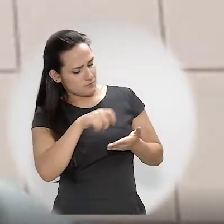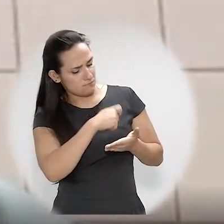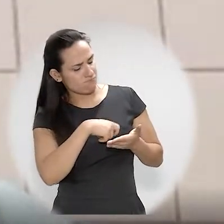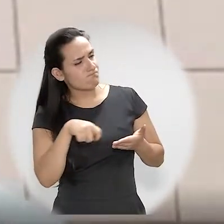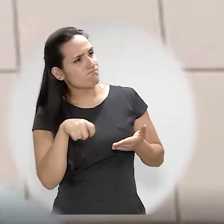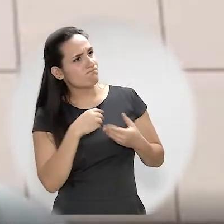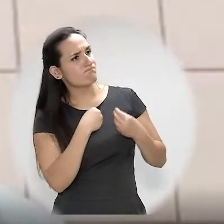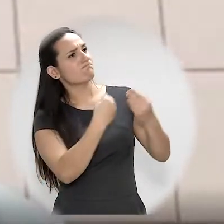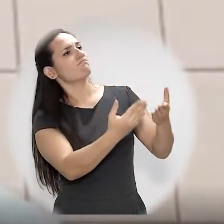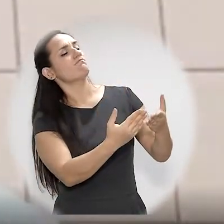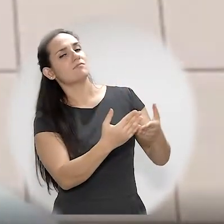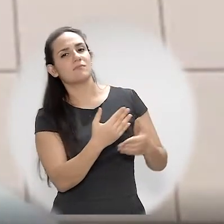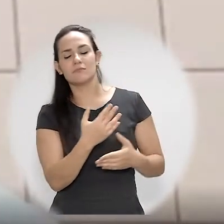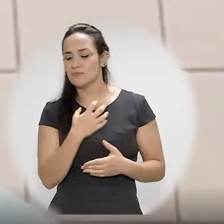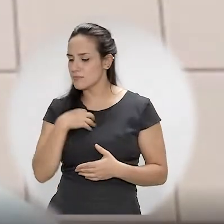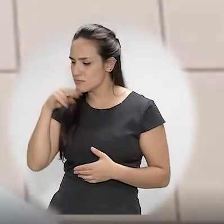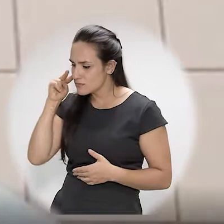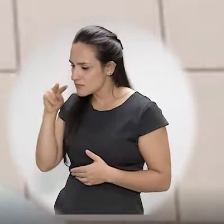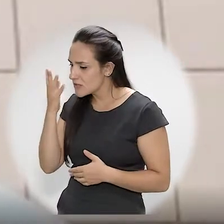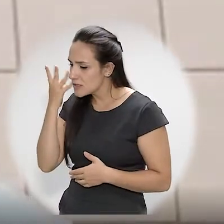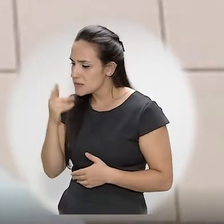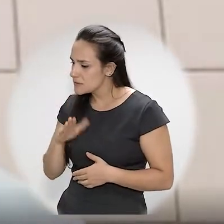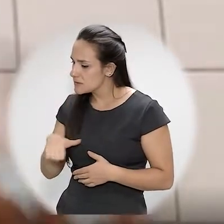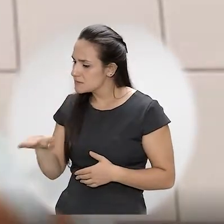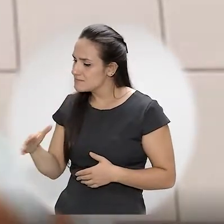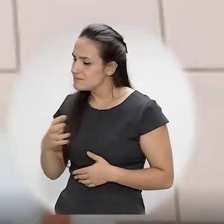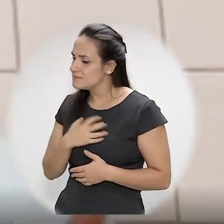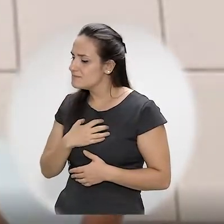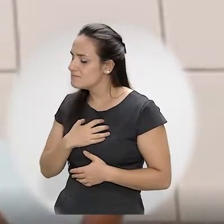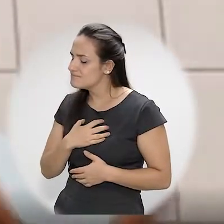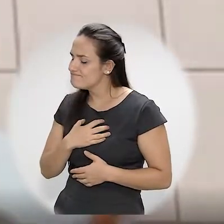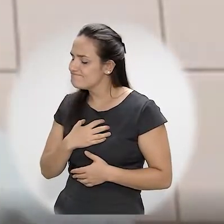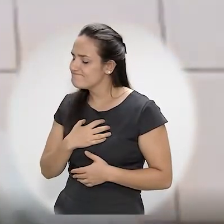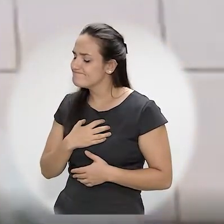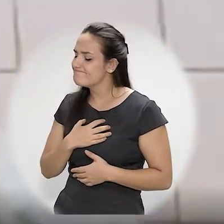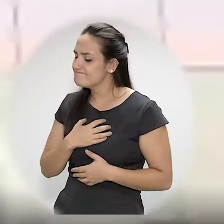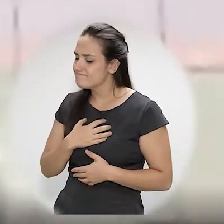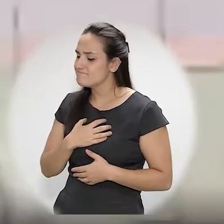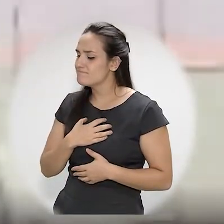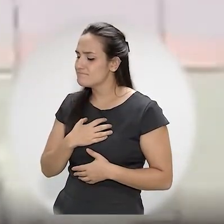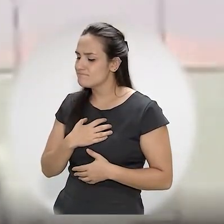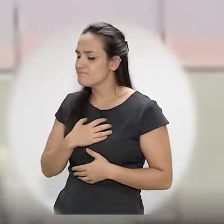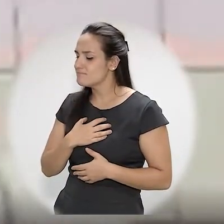salvação. Essas crianças, elas, assim, naquele momento foi